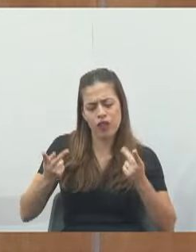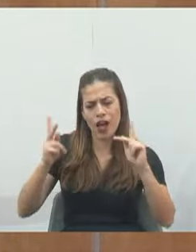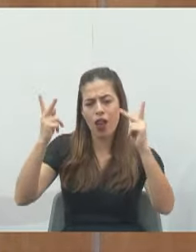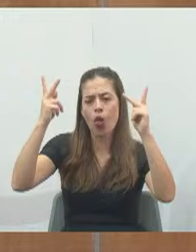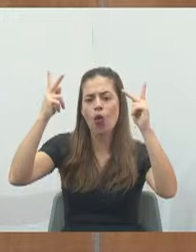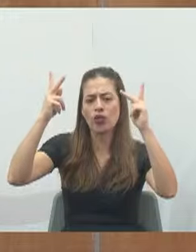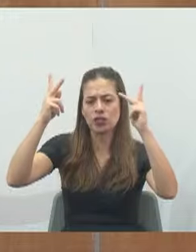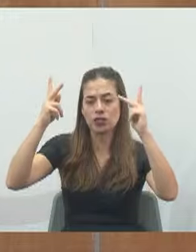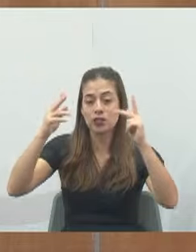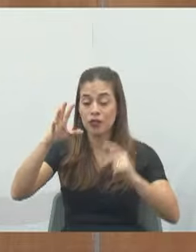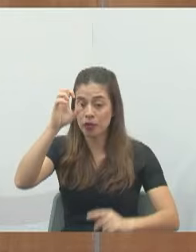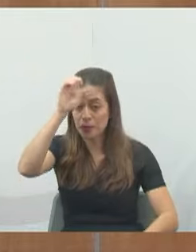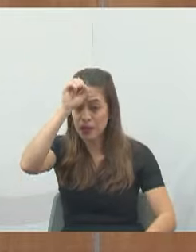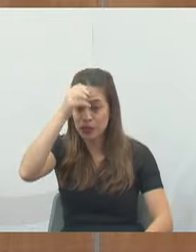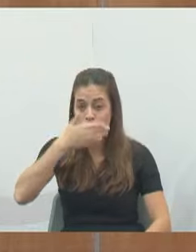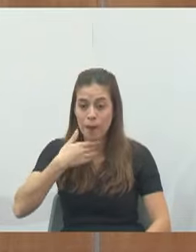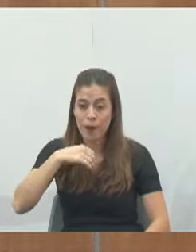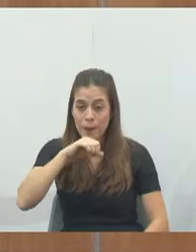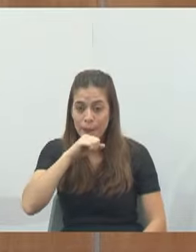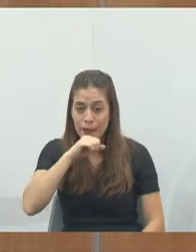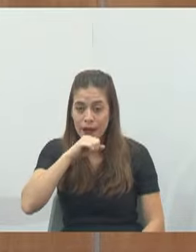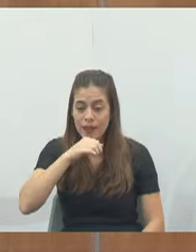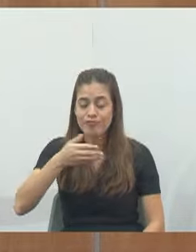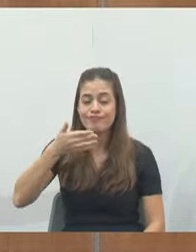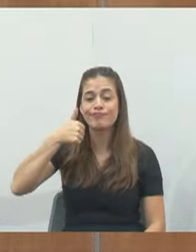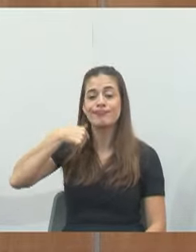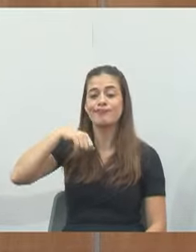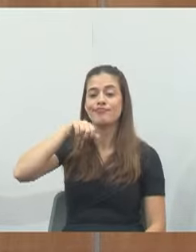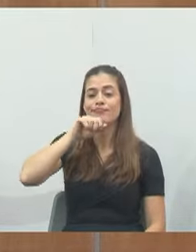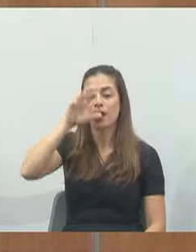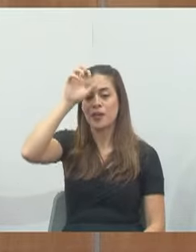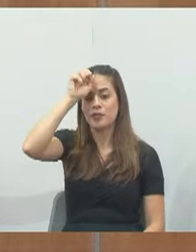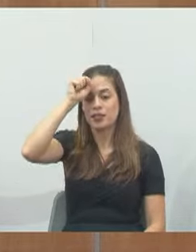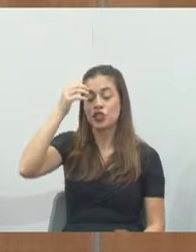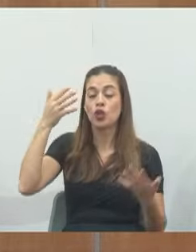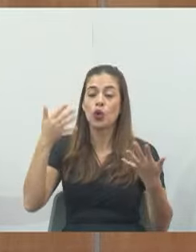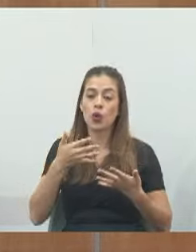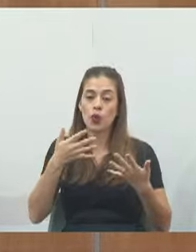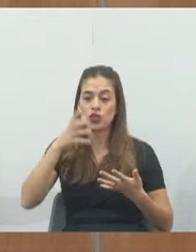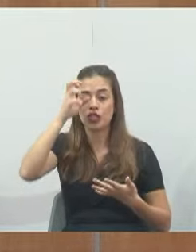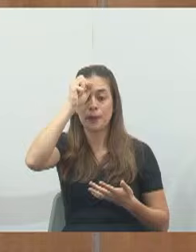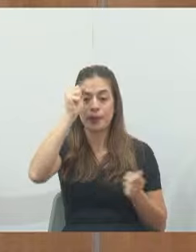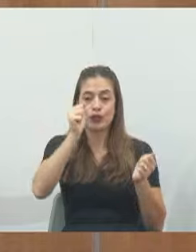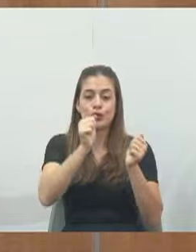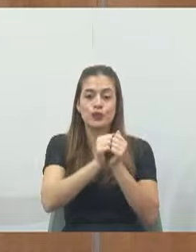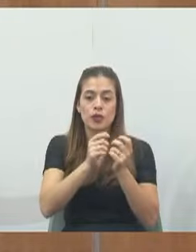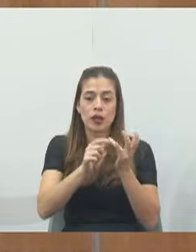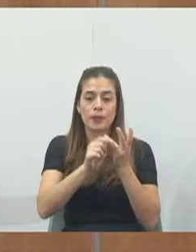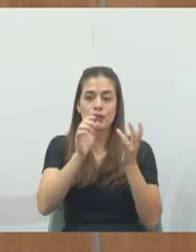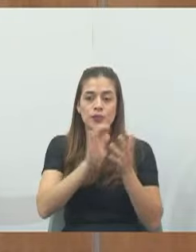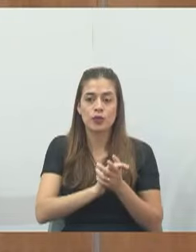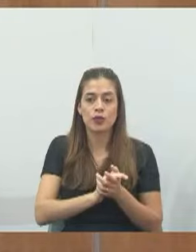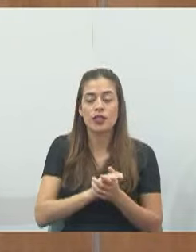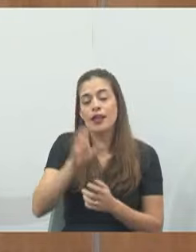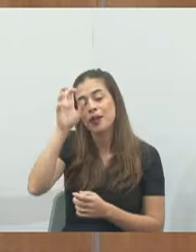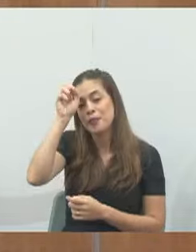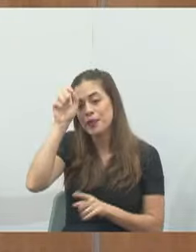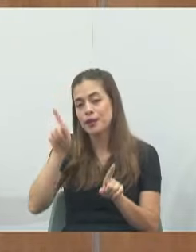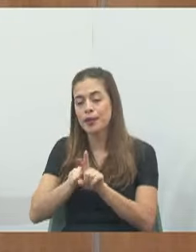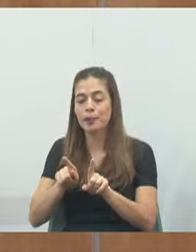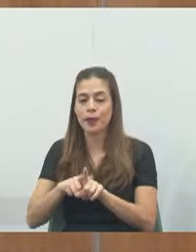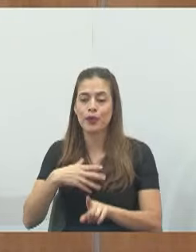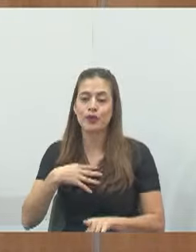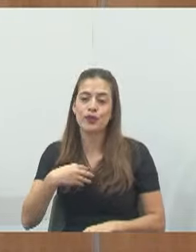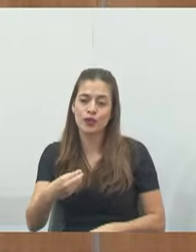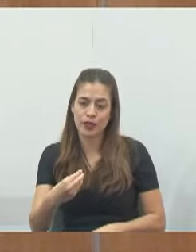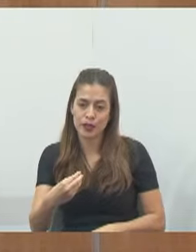princípios, que eu aprendi com meu pai, que eu aprendi com minha mãe, hoje eu aprendo com a minha esposa e com meus filhos. O como